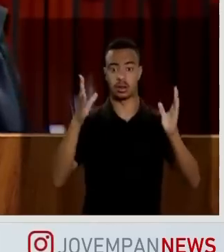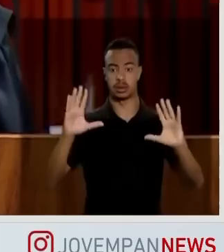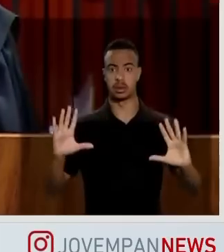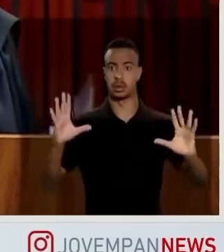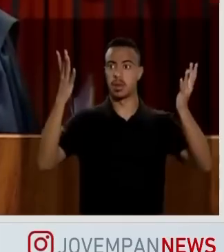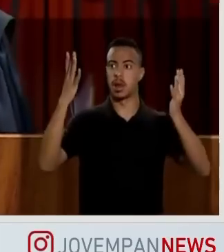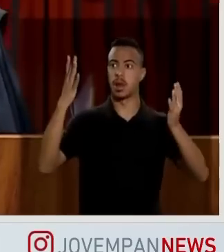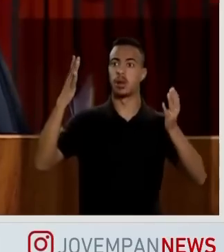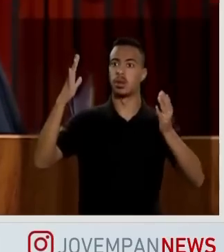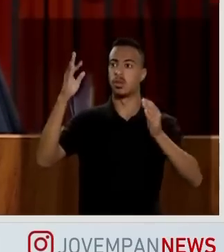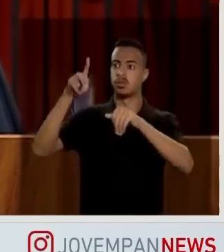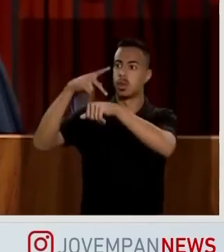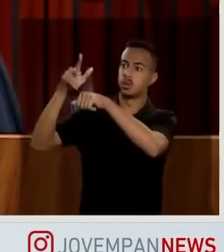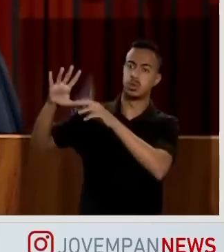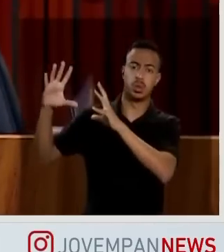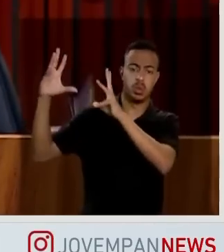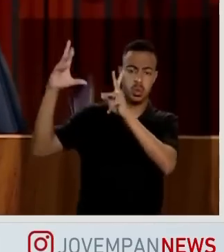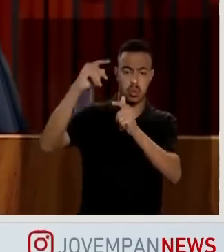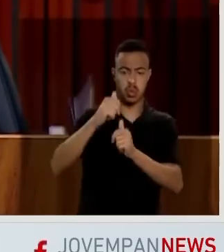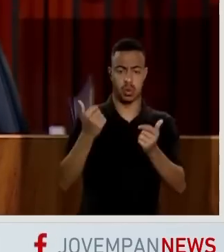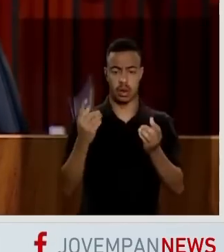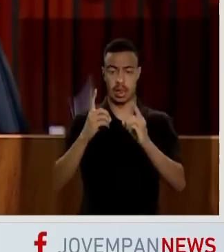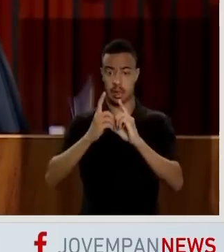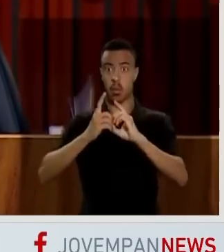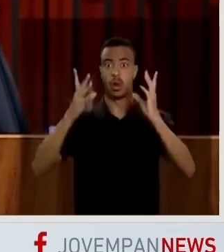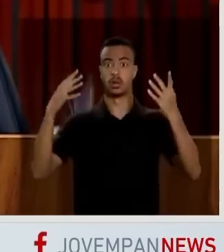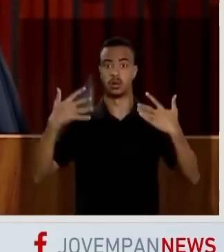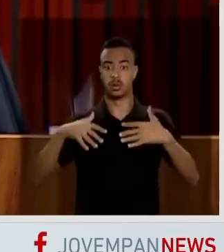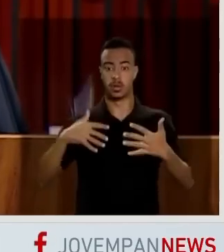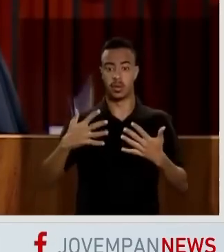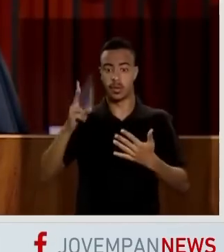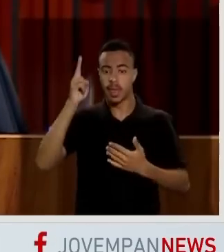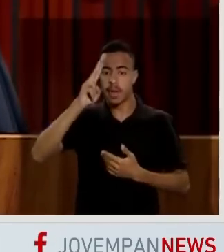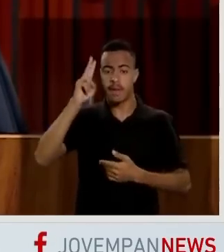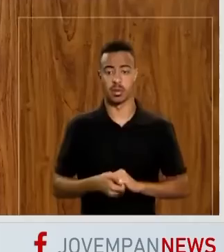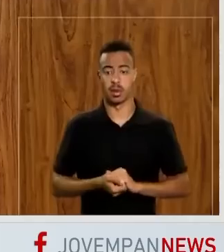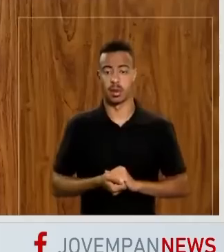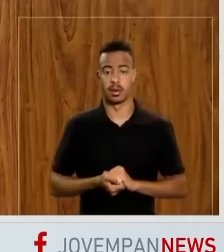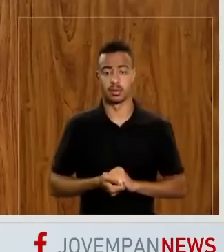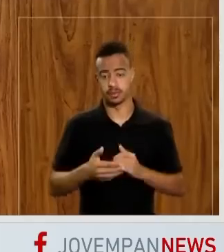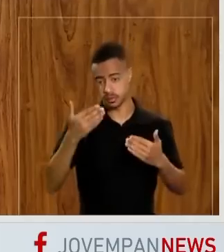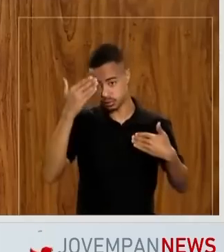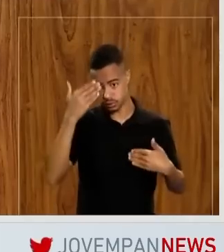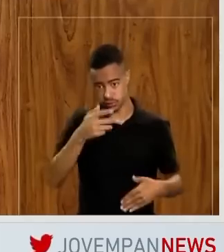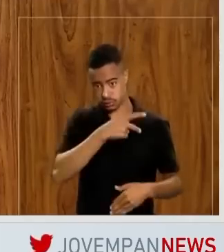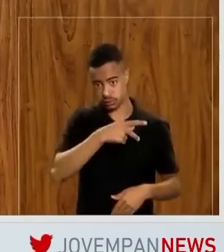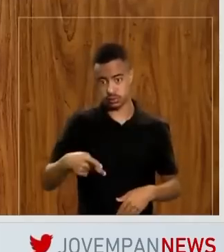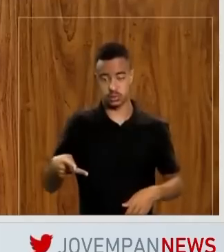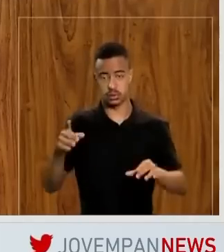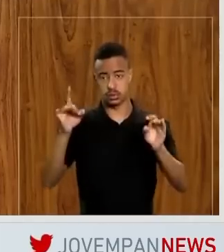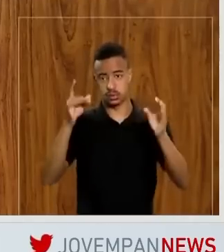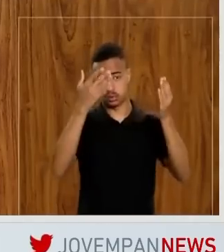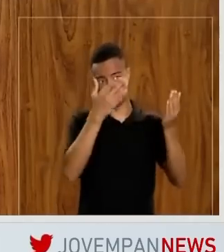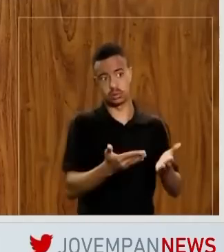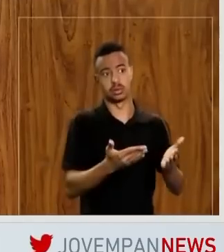governadores. Eu já fui vítima. Todos nós somos alvos desse tipo de abordagem. Eu acho profundamente deplorável. Porém...